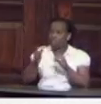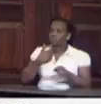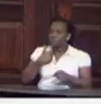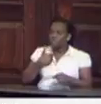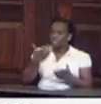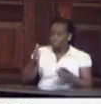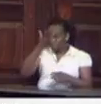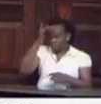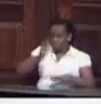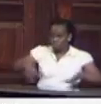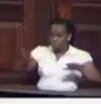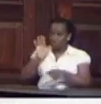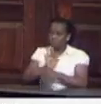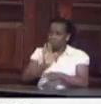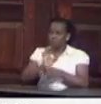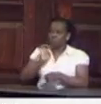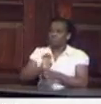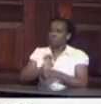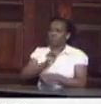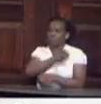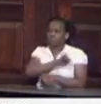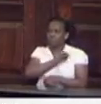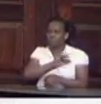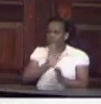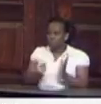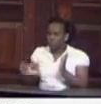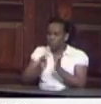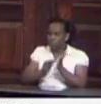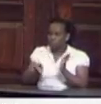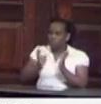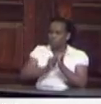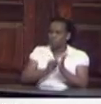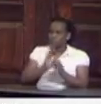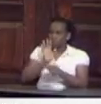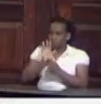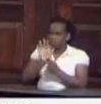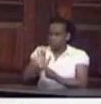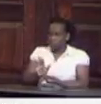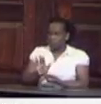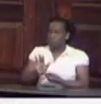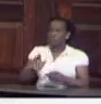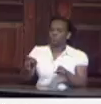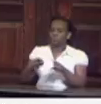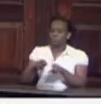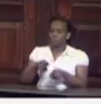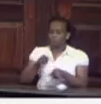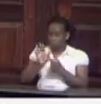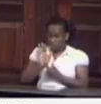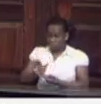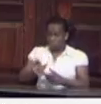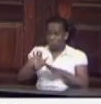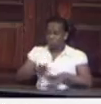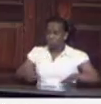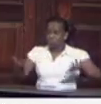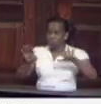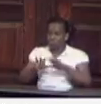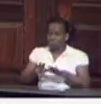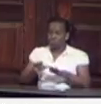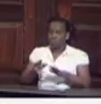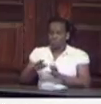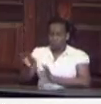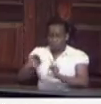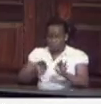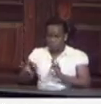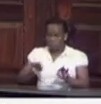da defesa do Estado do Rio de Janeiro. Nas emendas que você apresentou, que Vossa Excelência apresentou, em todo esse